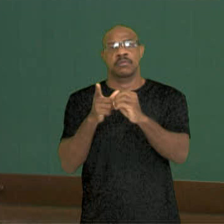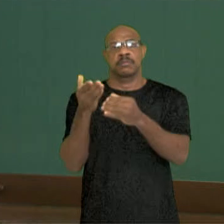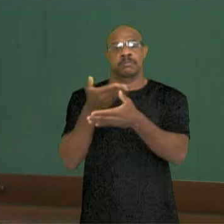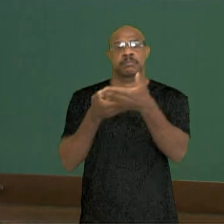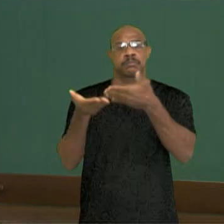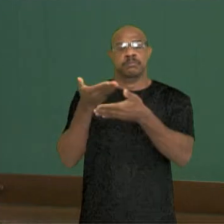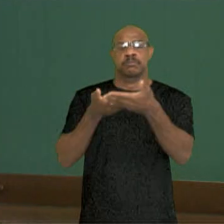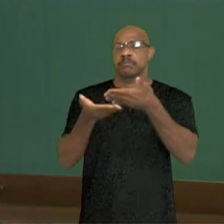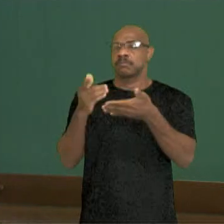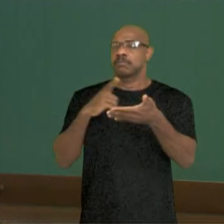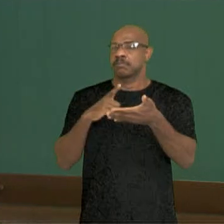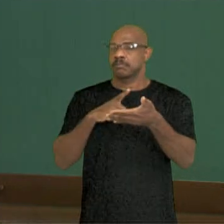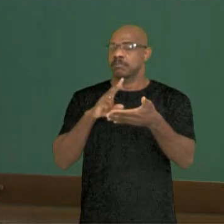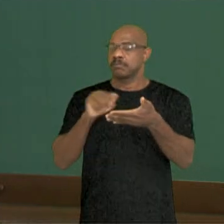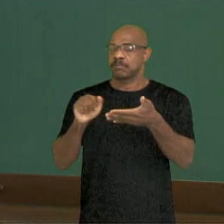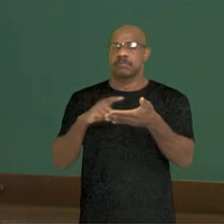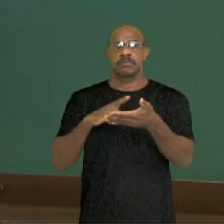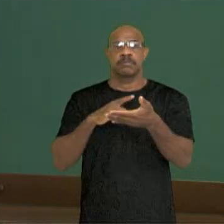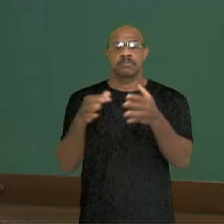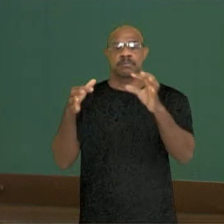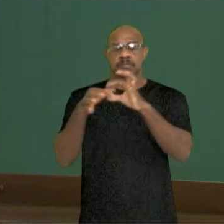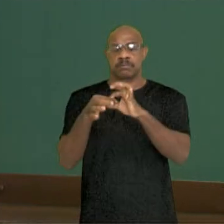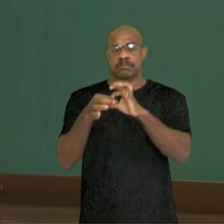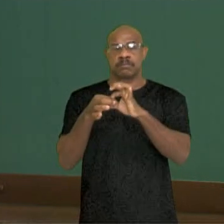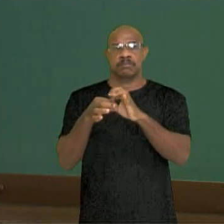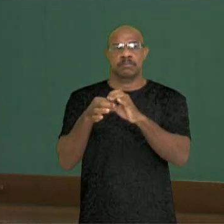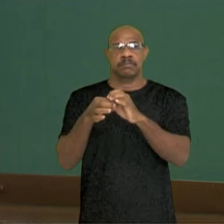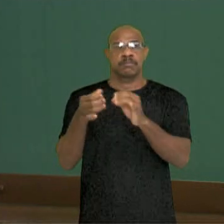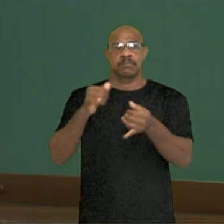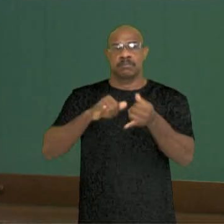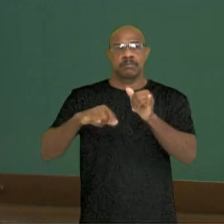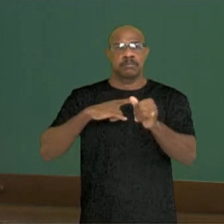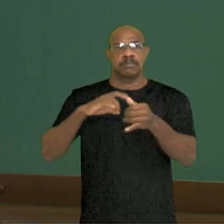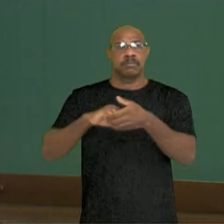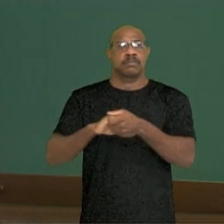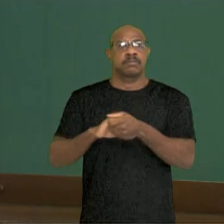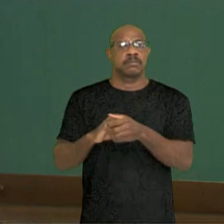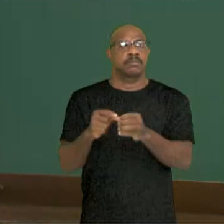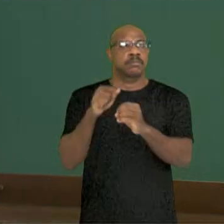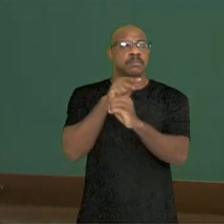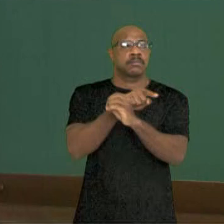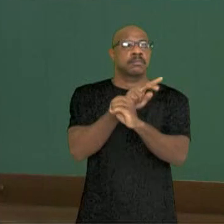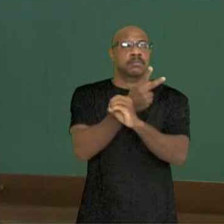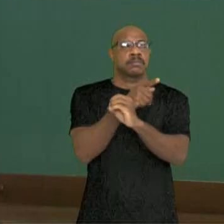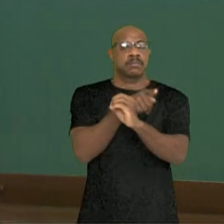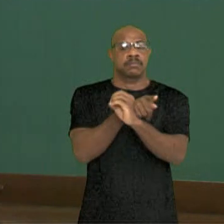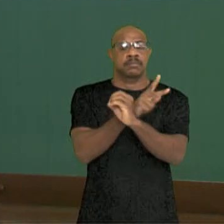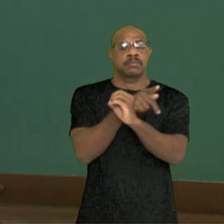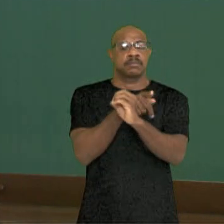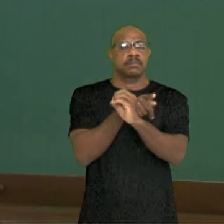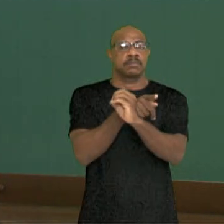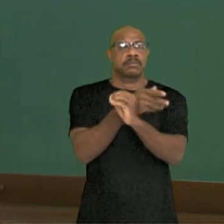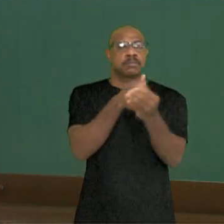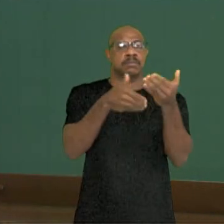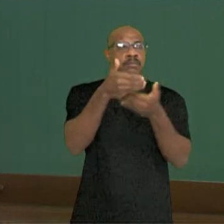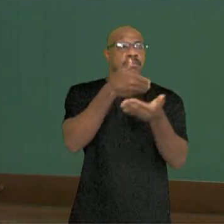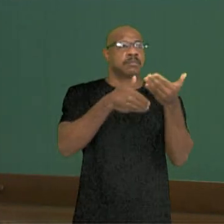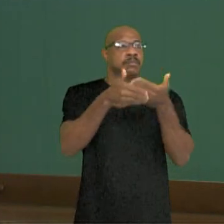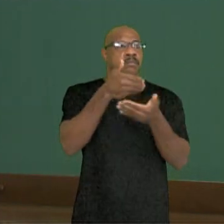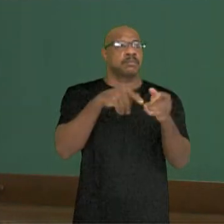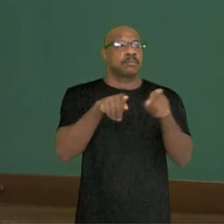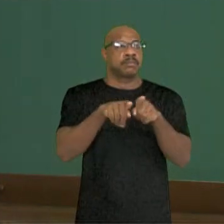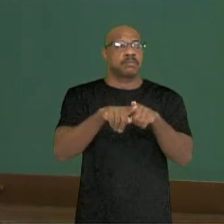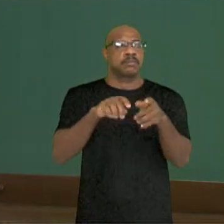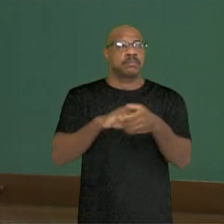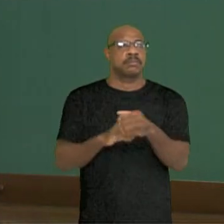compartilhados e aí efetivando uma ligação química, e aqui outro par de elétrons sendo compartilhados e